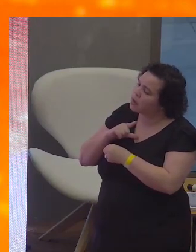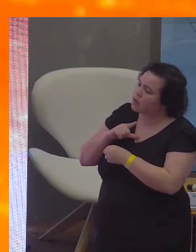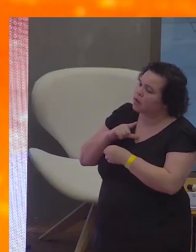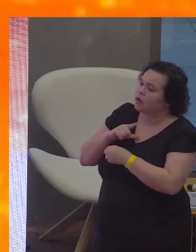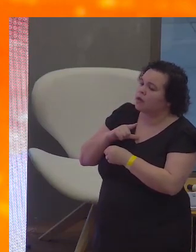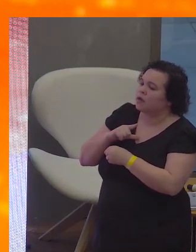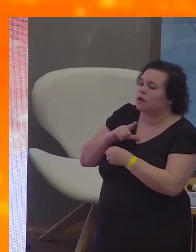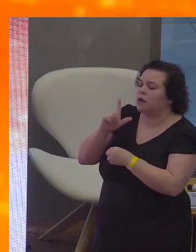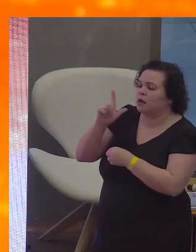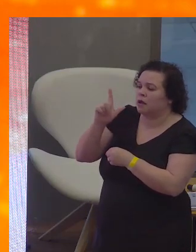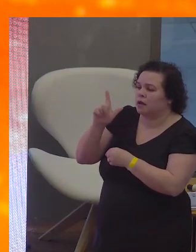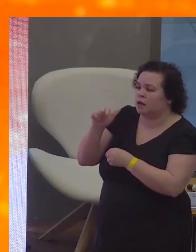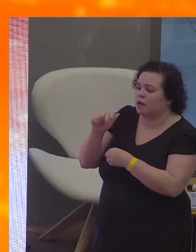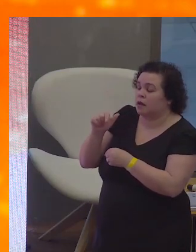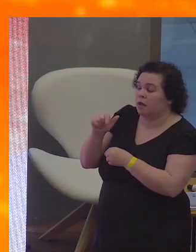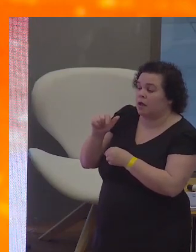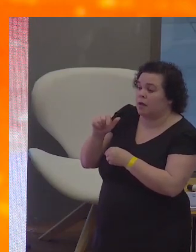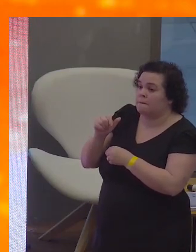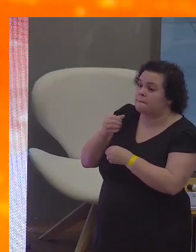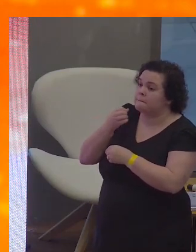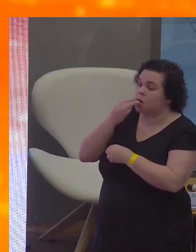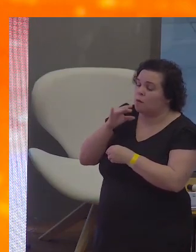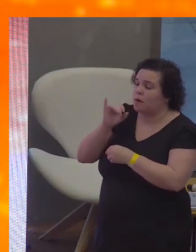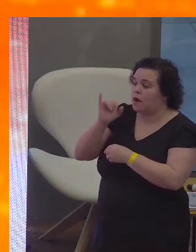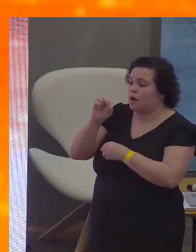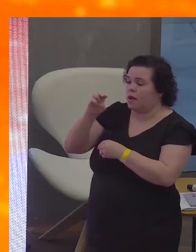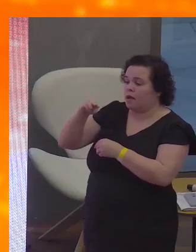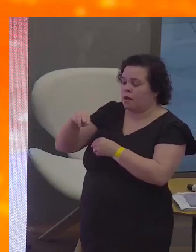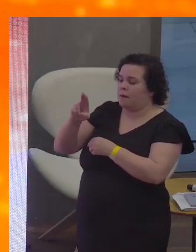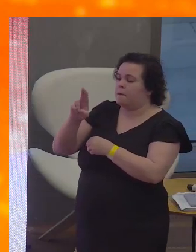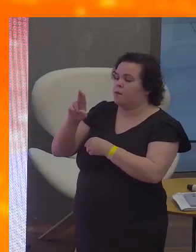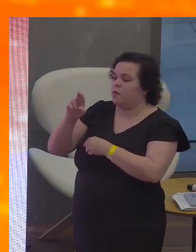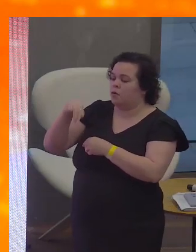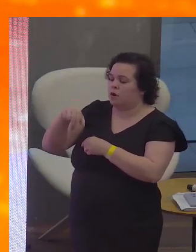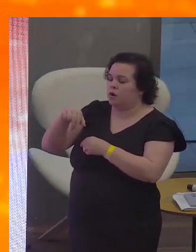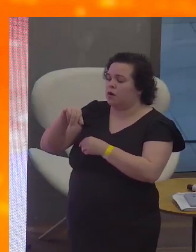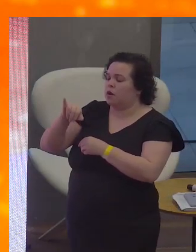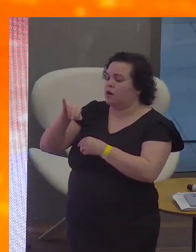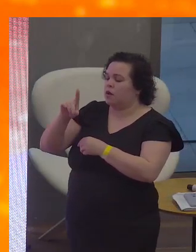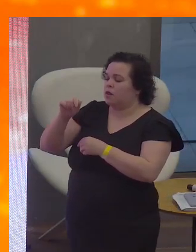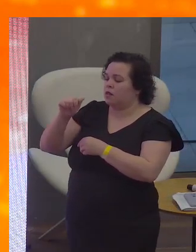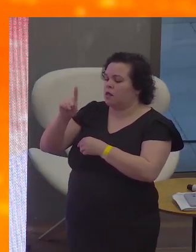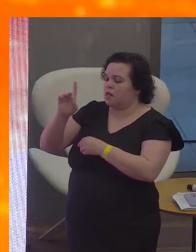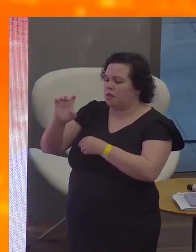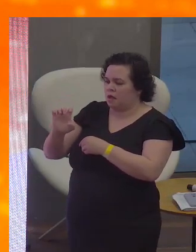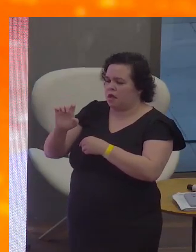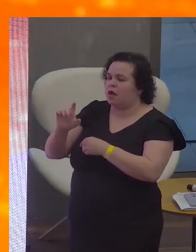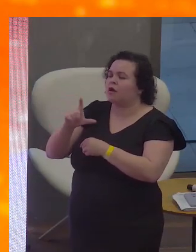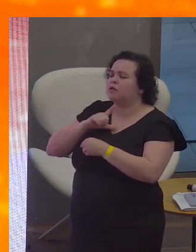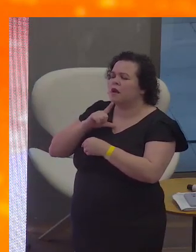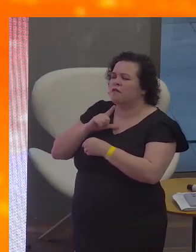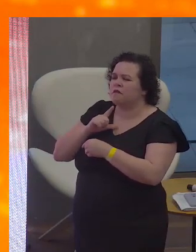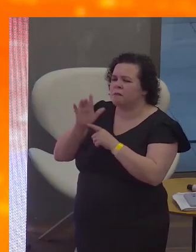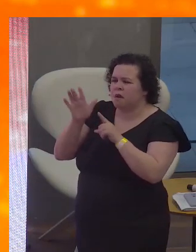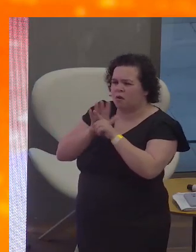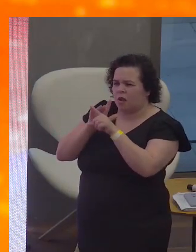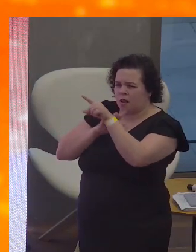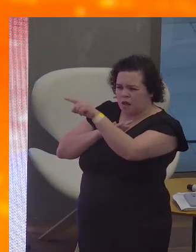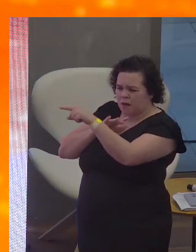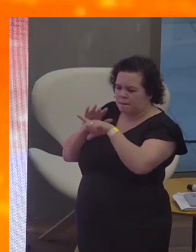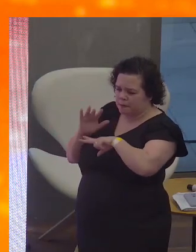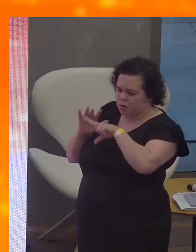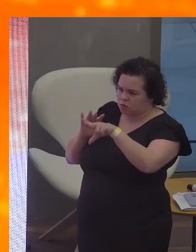alegação na imunidade. E aqui foi um inquérito que foi realizado em Portugal, e aí eu trouxe para